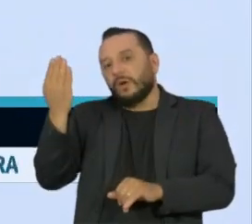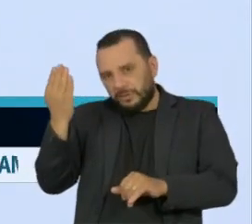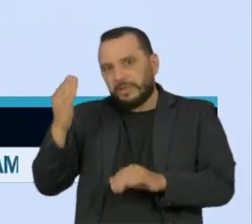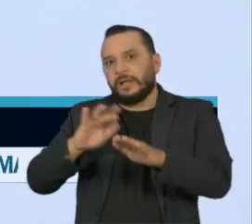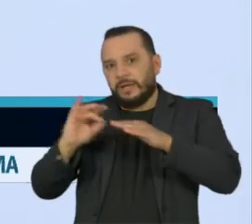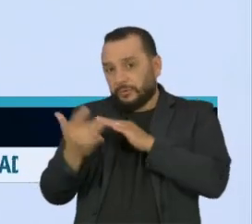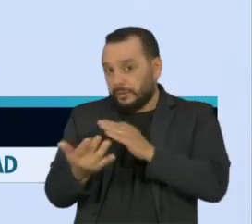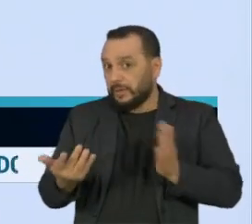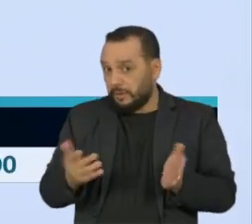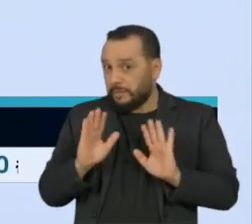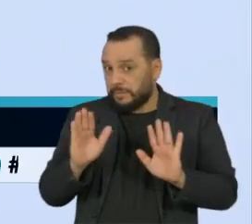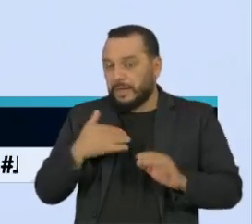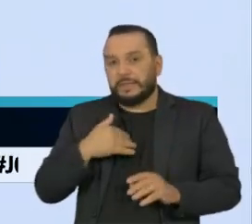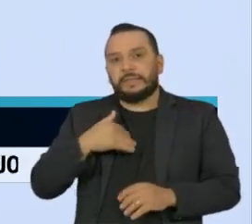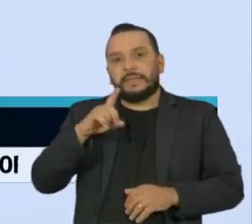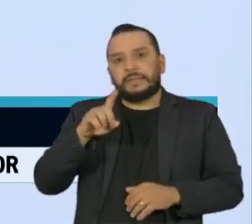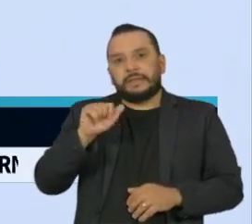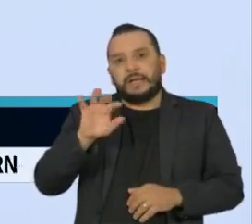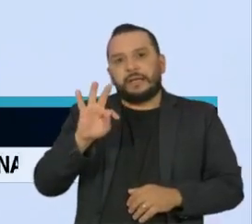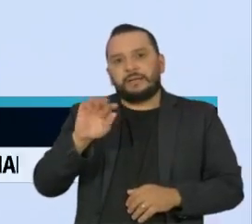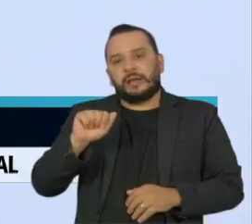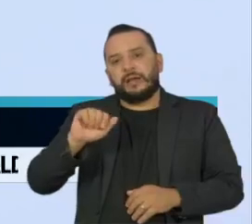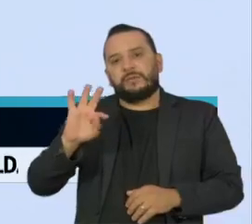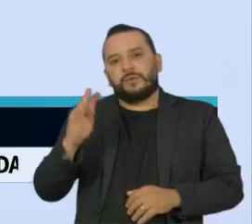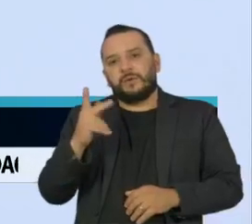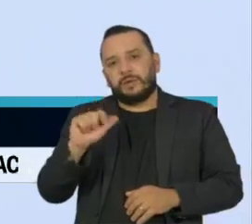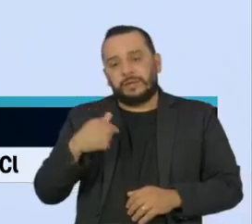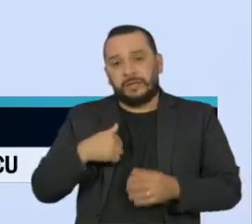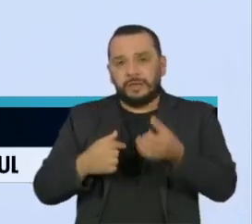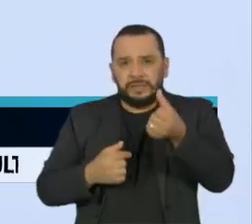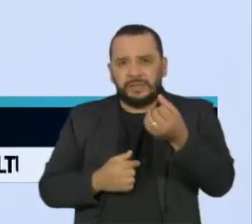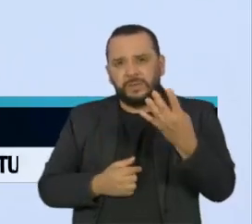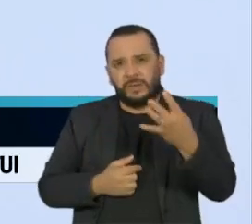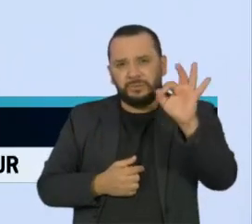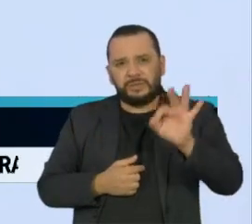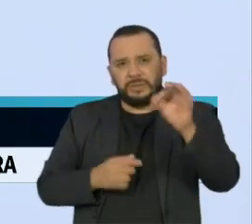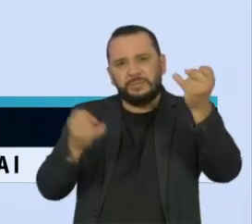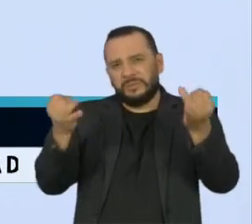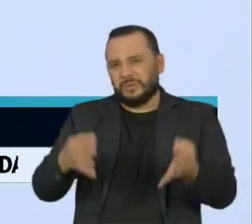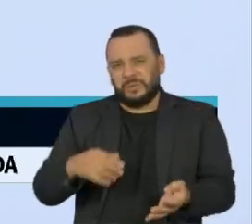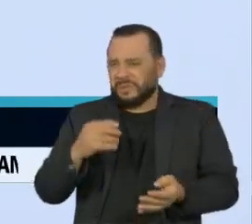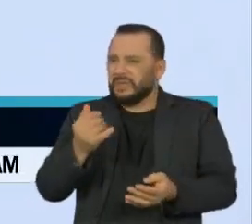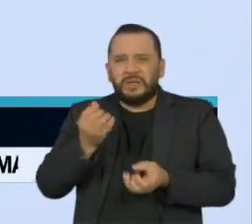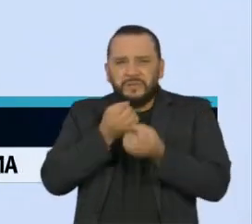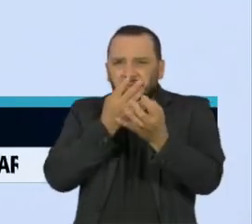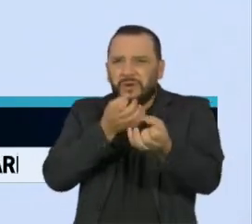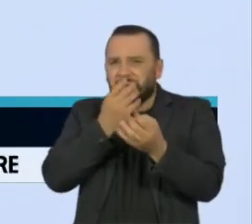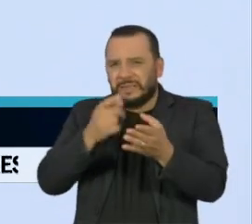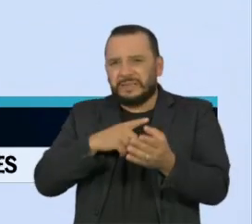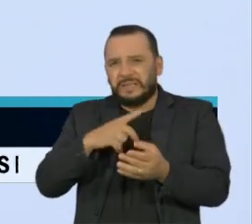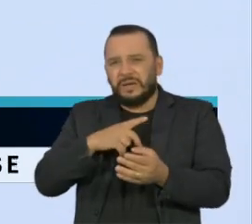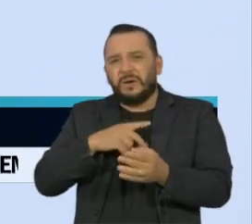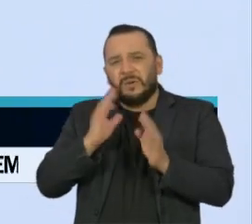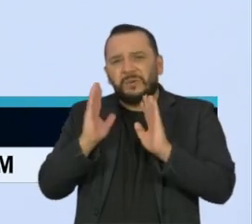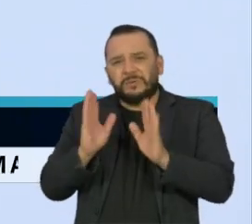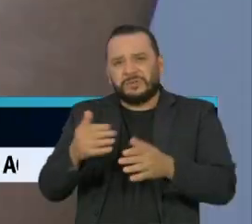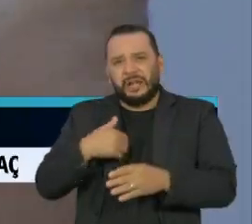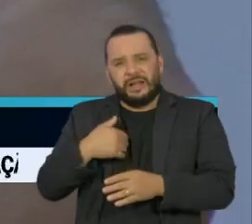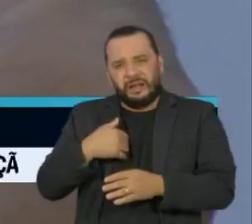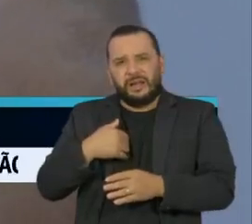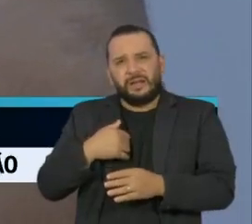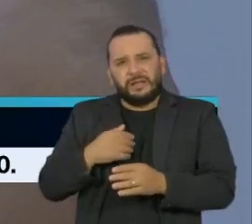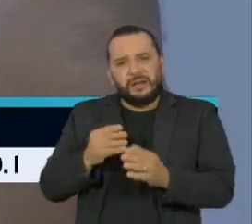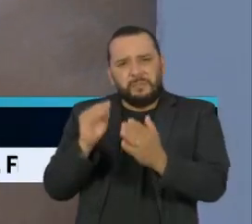de acordo com o datafolha 64 por cento achavam que não deveriam fornecer dados de documentos de identidade as